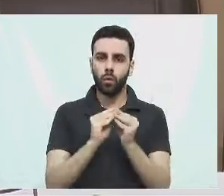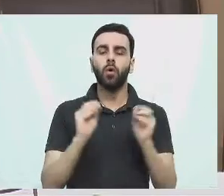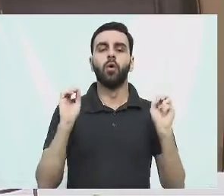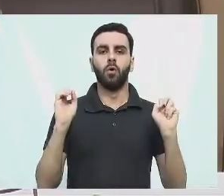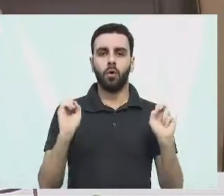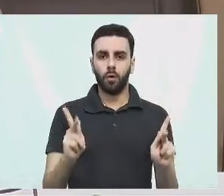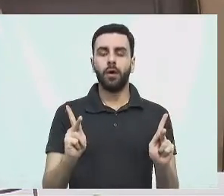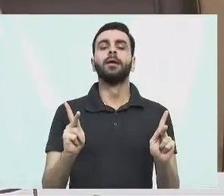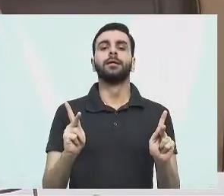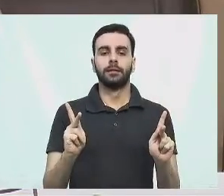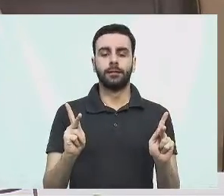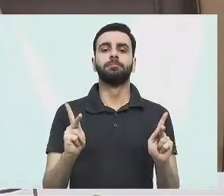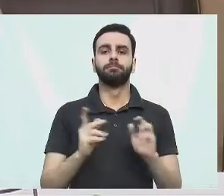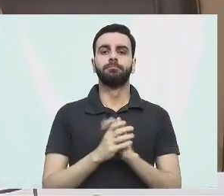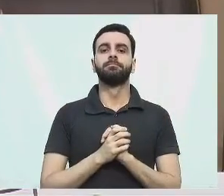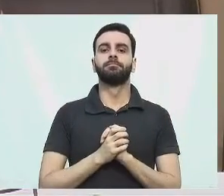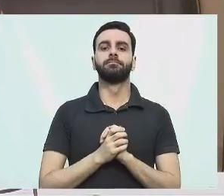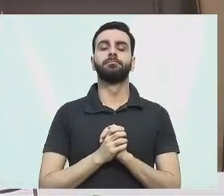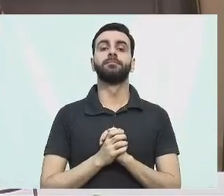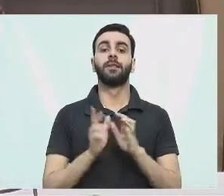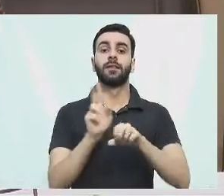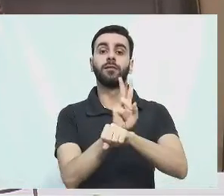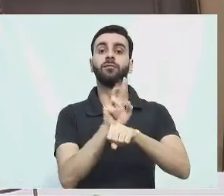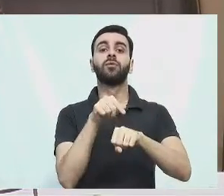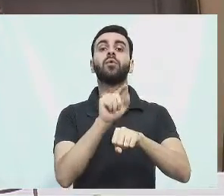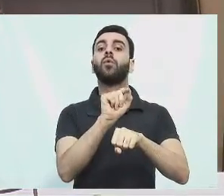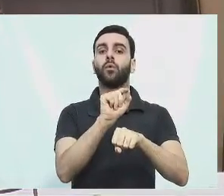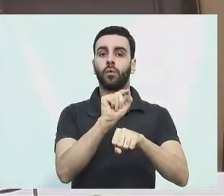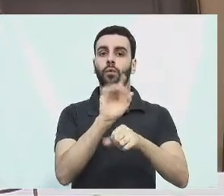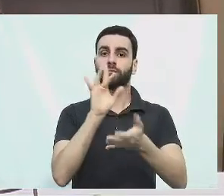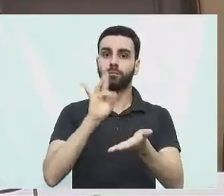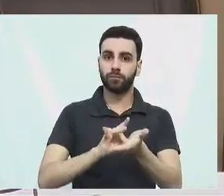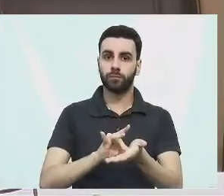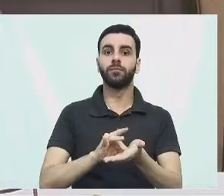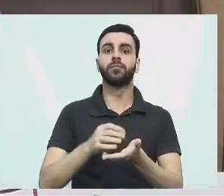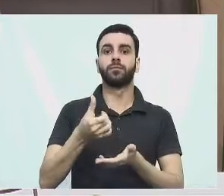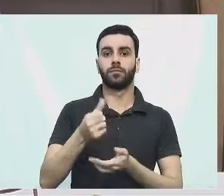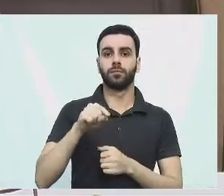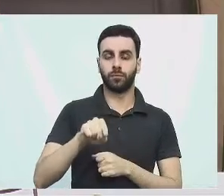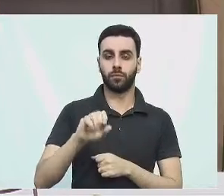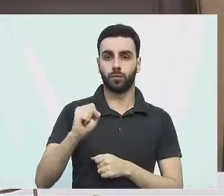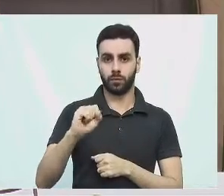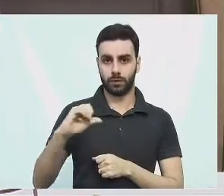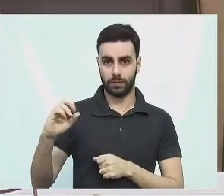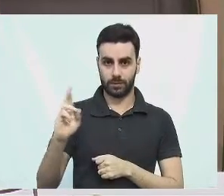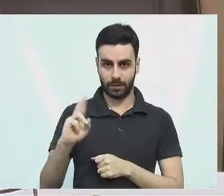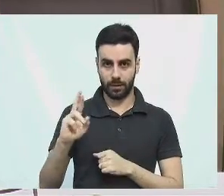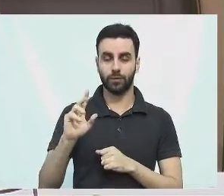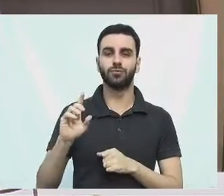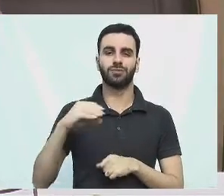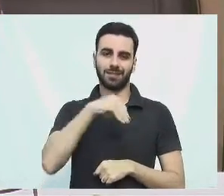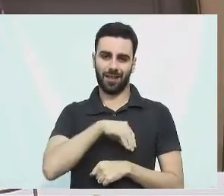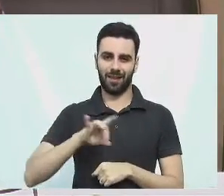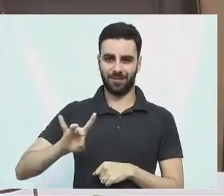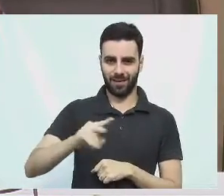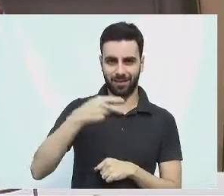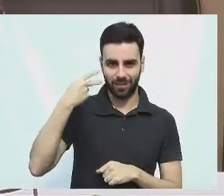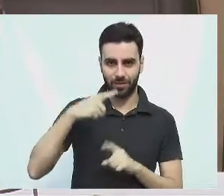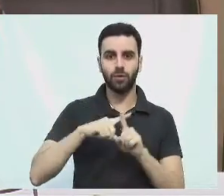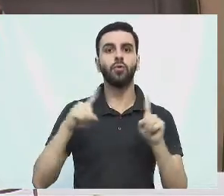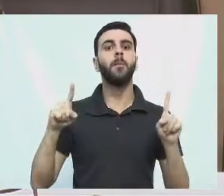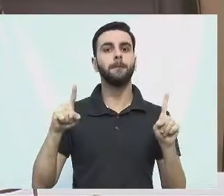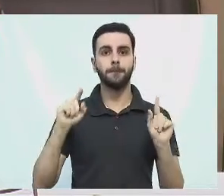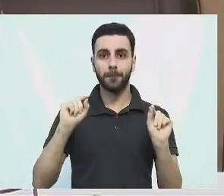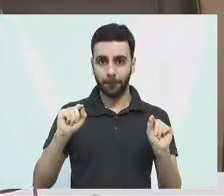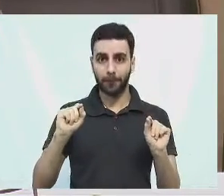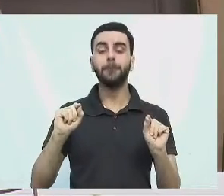presidente, a gente diz que Viçosa repassa R$ 6.800 por mês a cada vereador, mas está